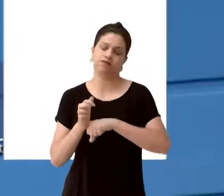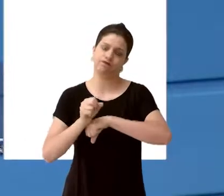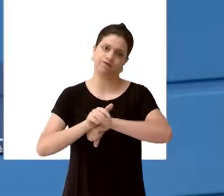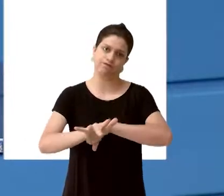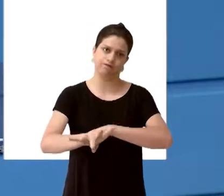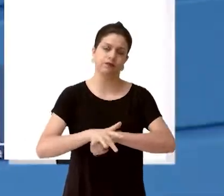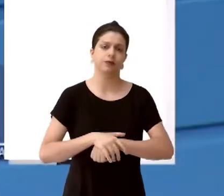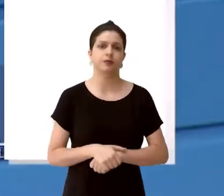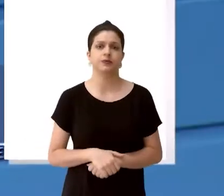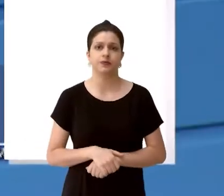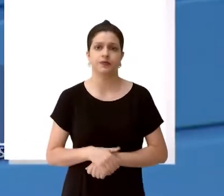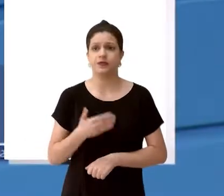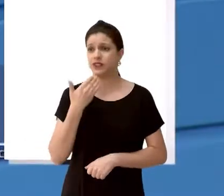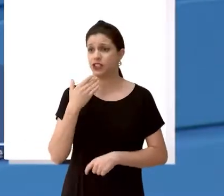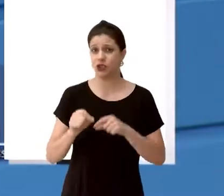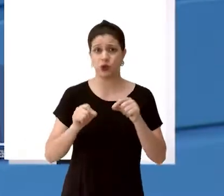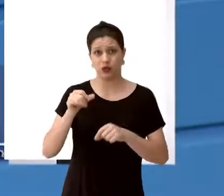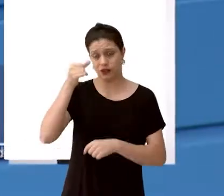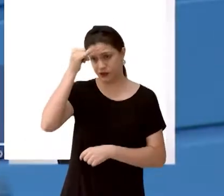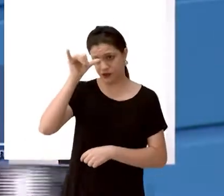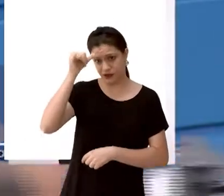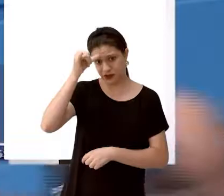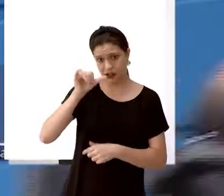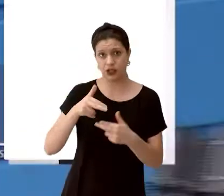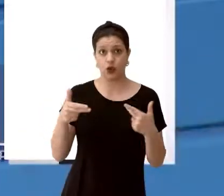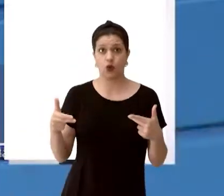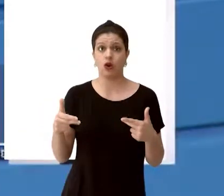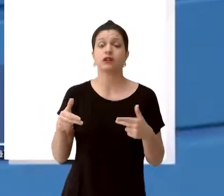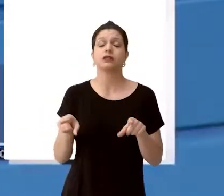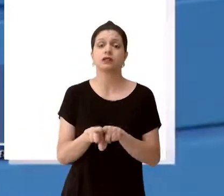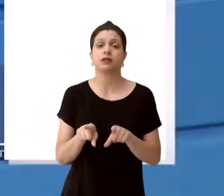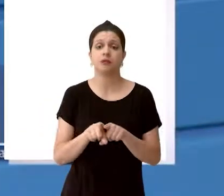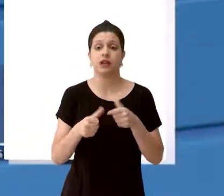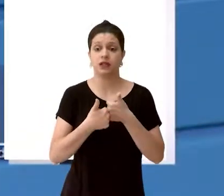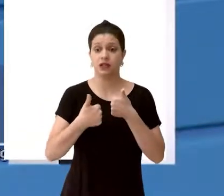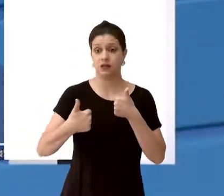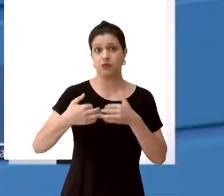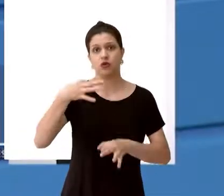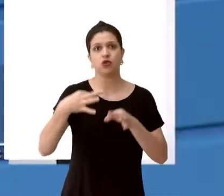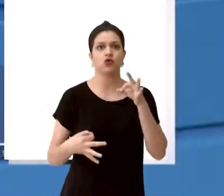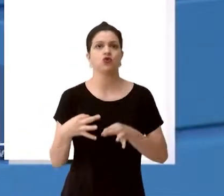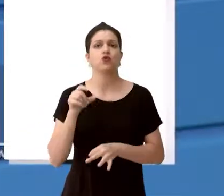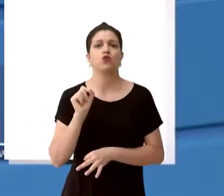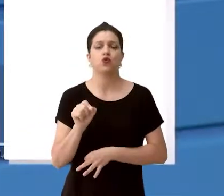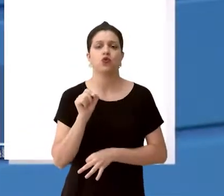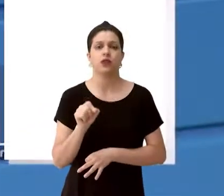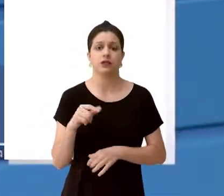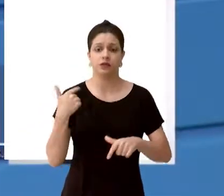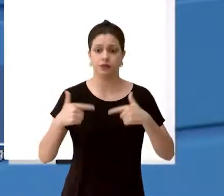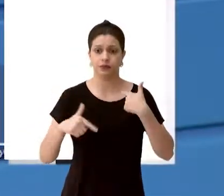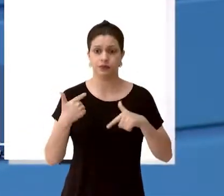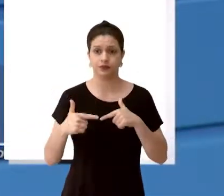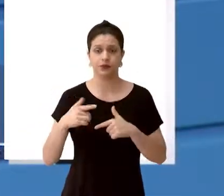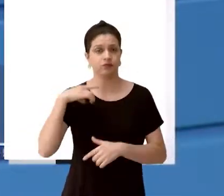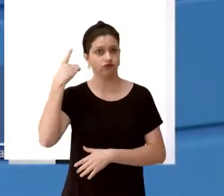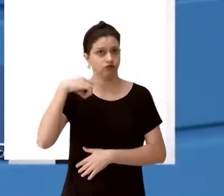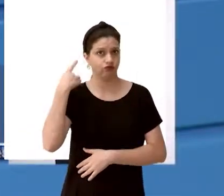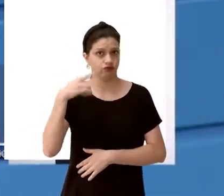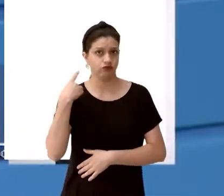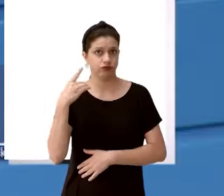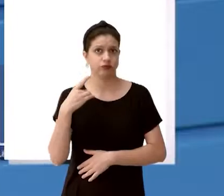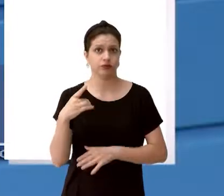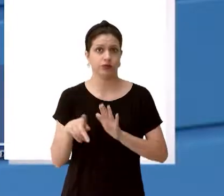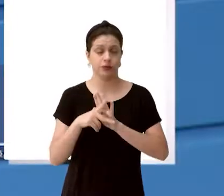combater esse vírus. Solicitando que durante as medidas de prevenção ao coronavírus adotadas pelo Tribunal de Justiça do nosso estado, os